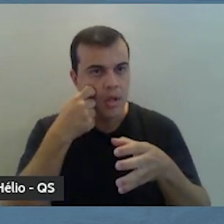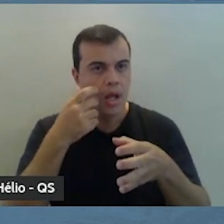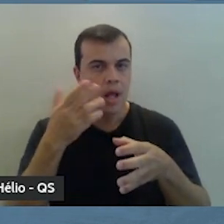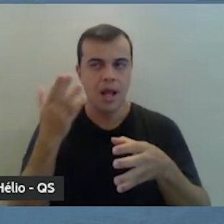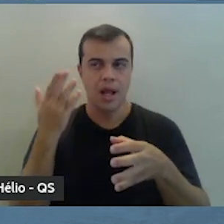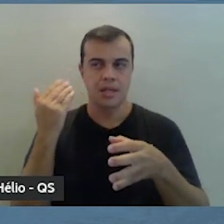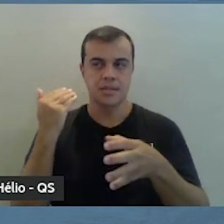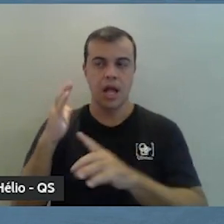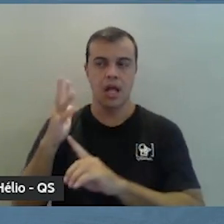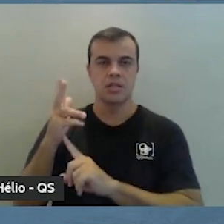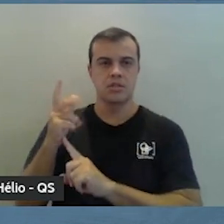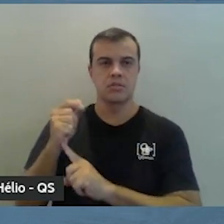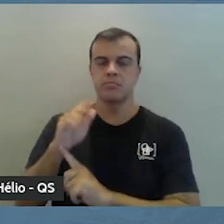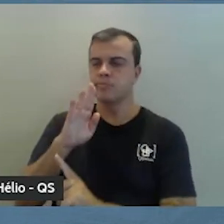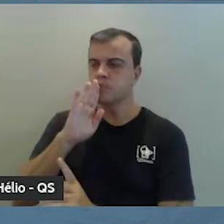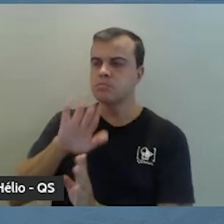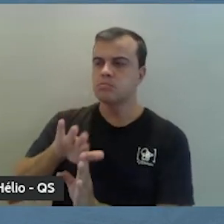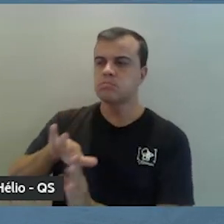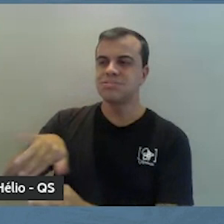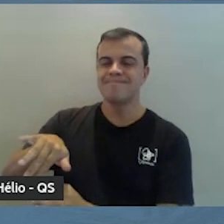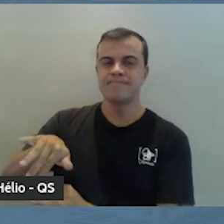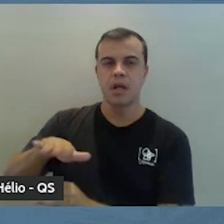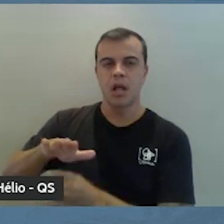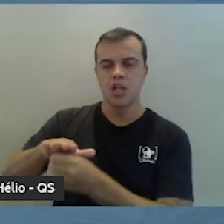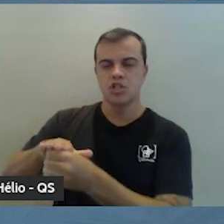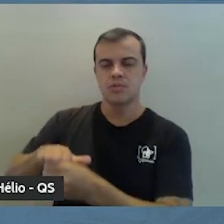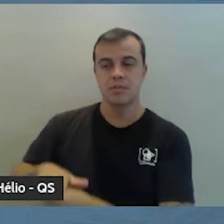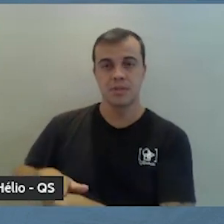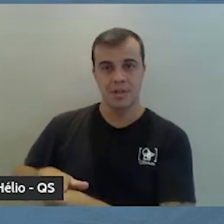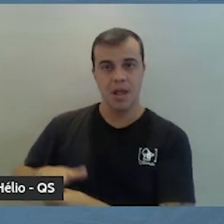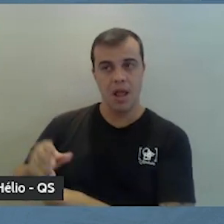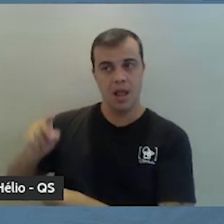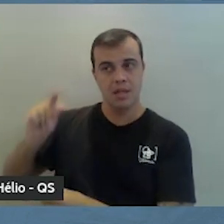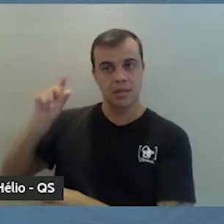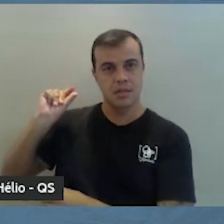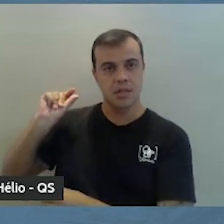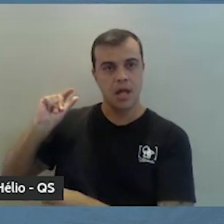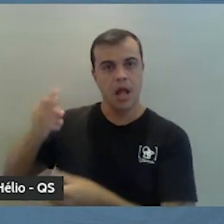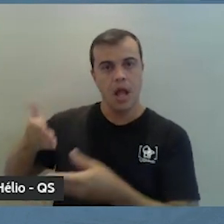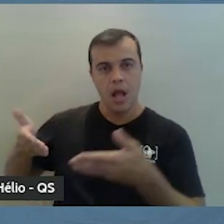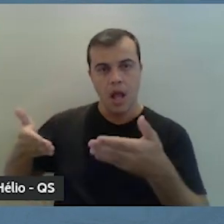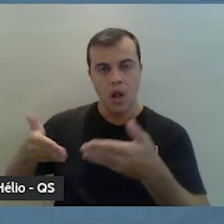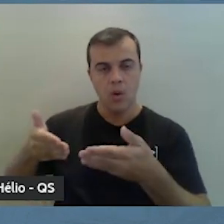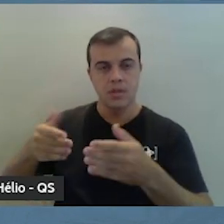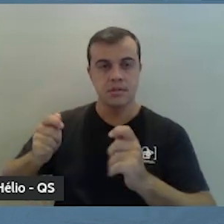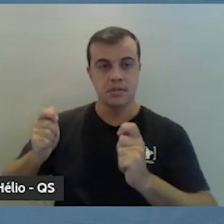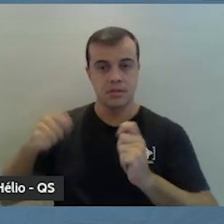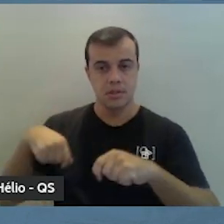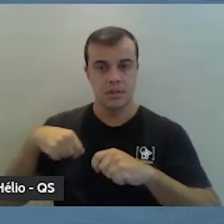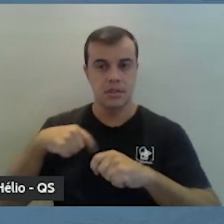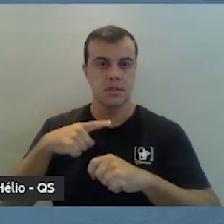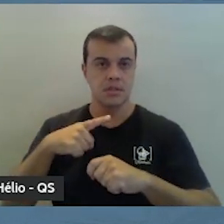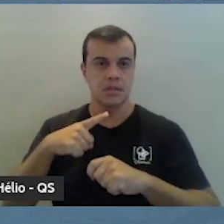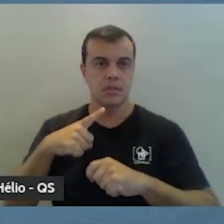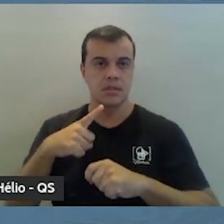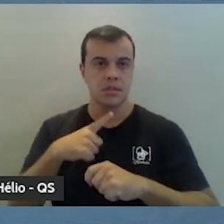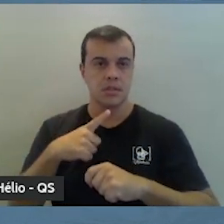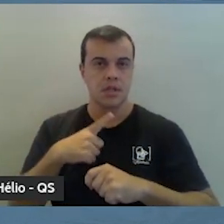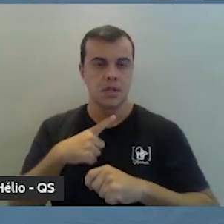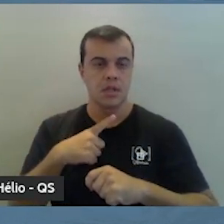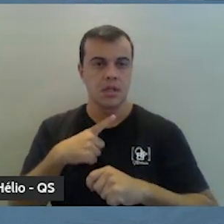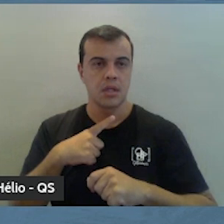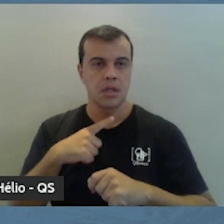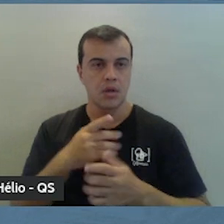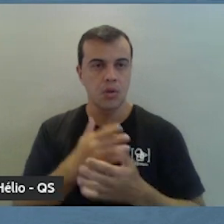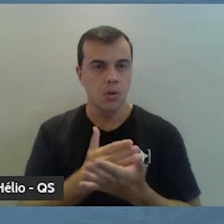eram silenciados, minorizados e silenciados, a possibilidade de eles ganharem